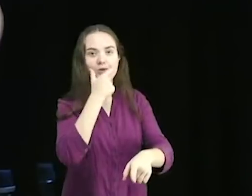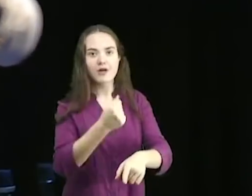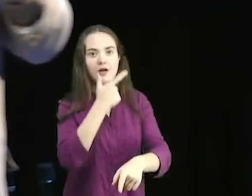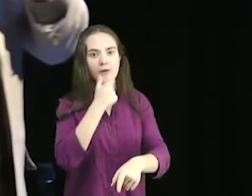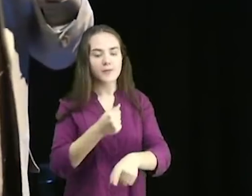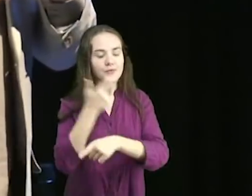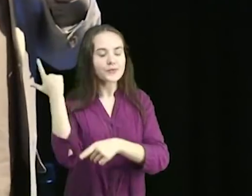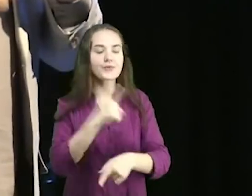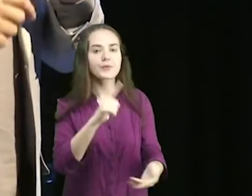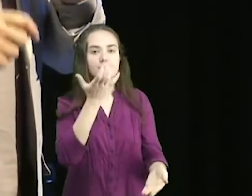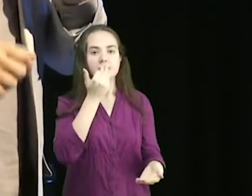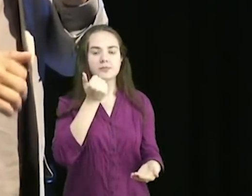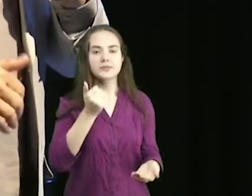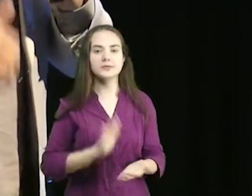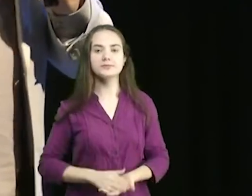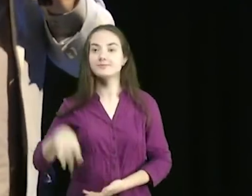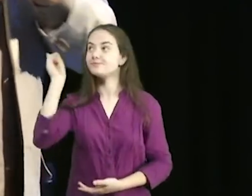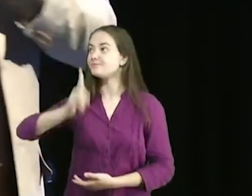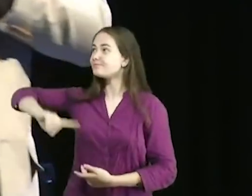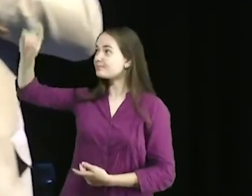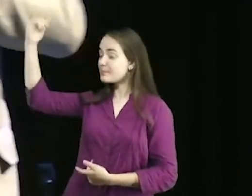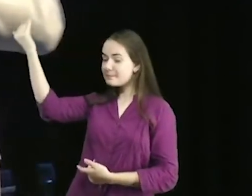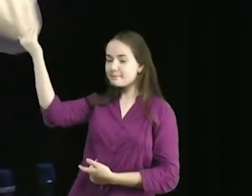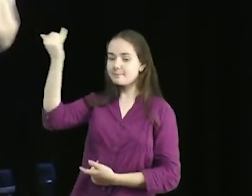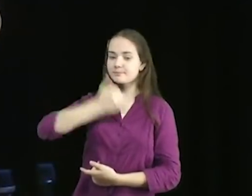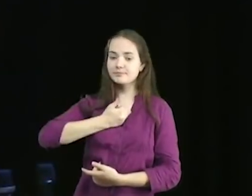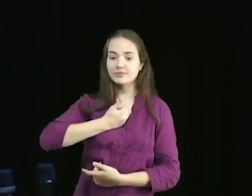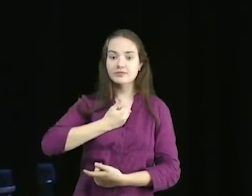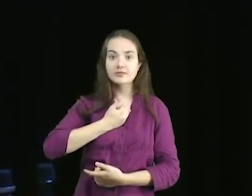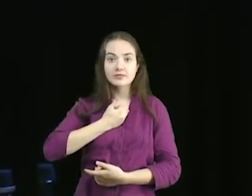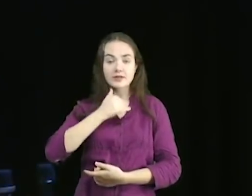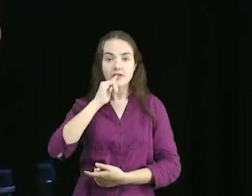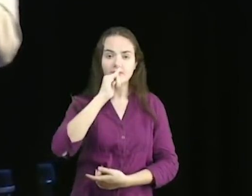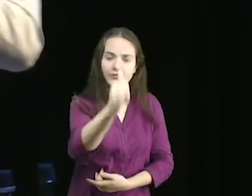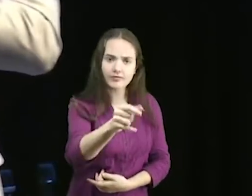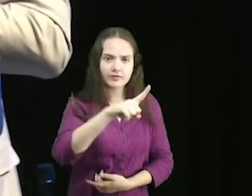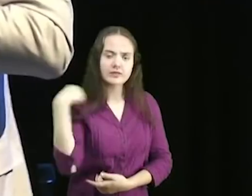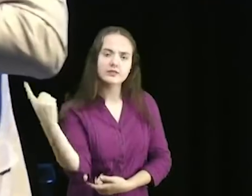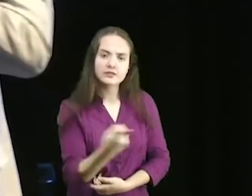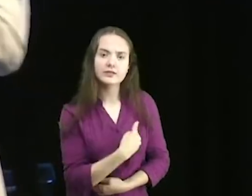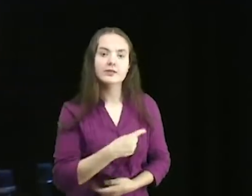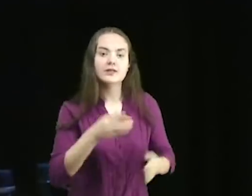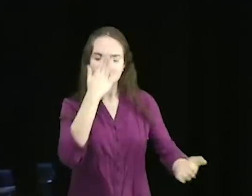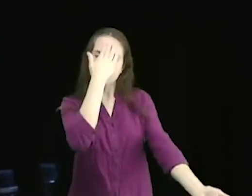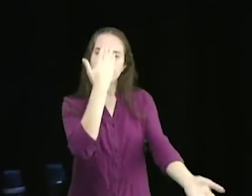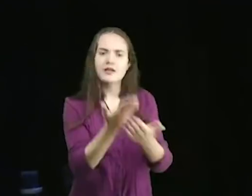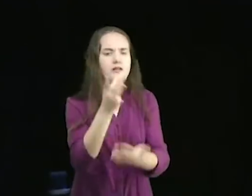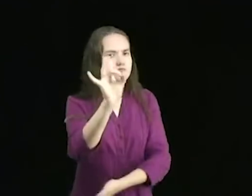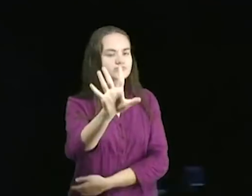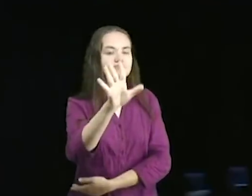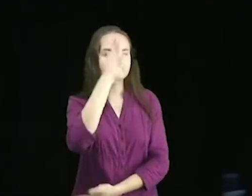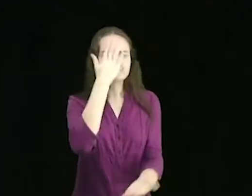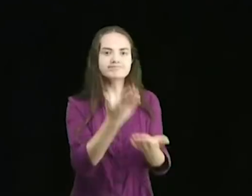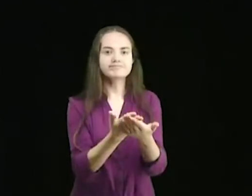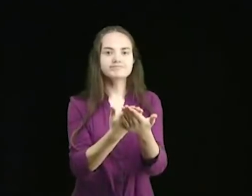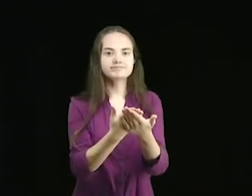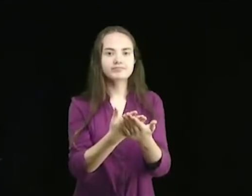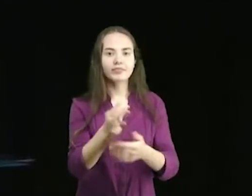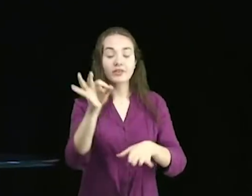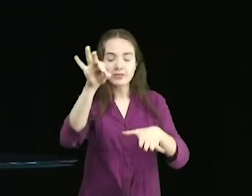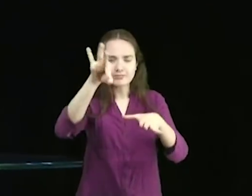gente, é quando Deus diz para a gente assim: ó, creia somente. É quando a gente está com aquela semente, parece tão pequena, a semente de mostarda.